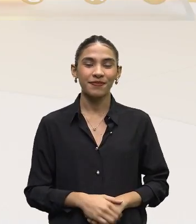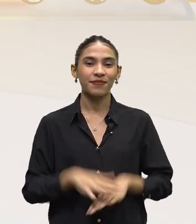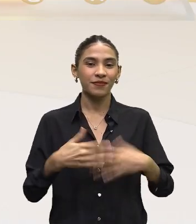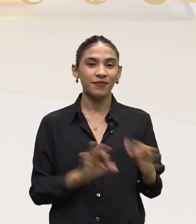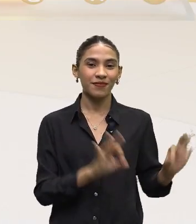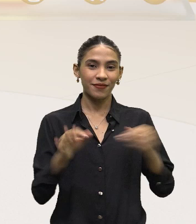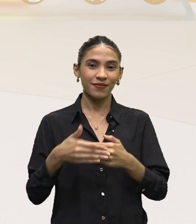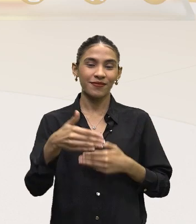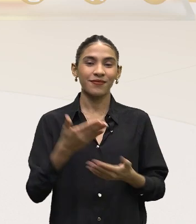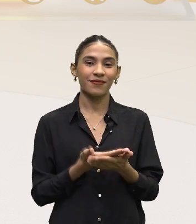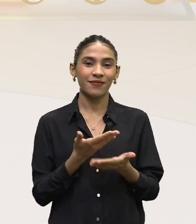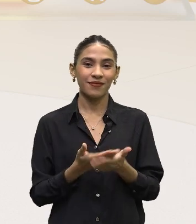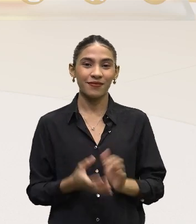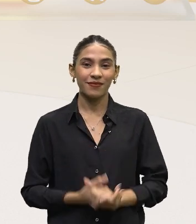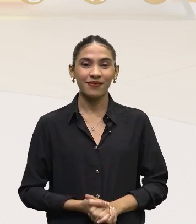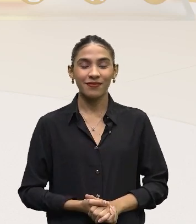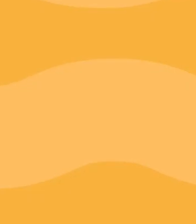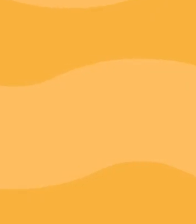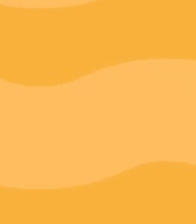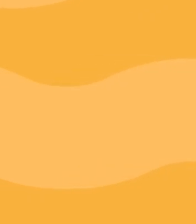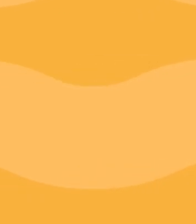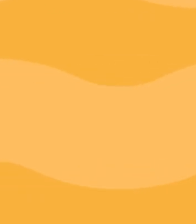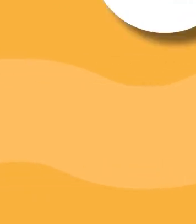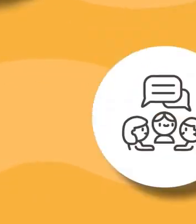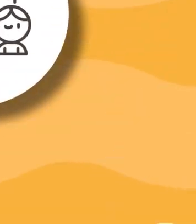Então vamos à nossa aula.